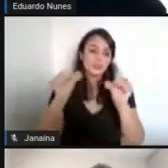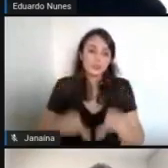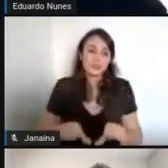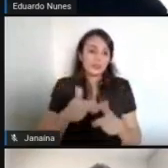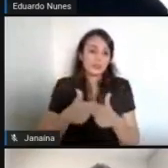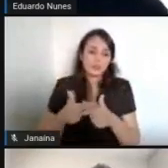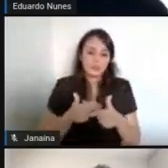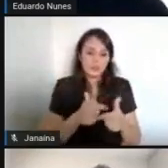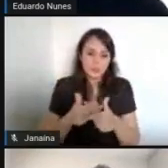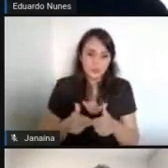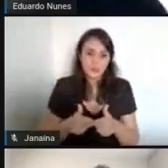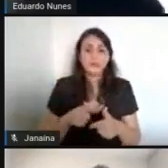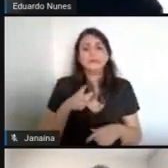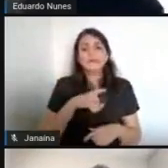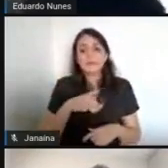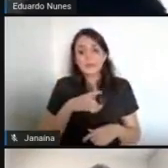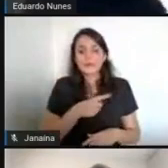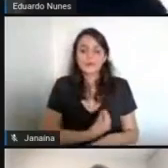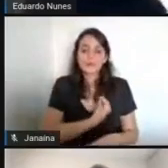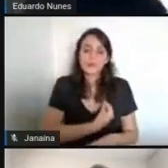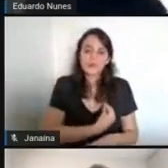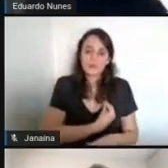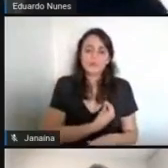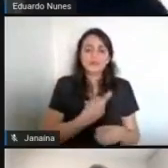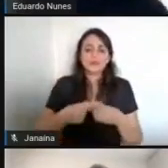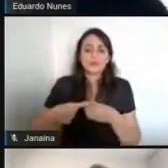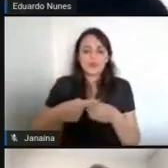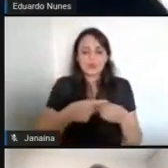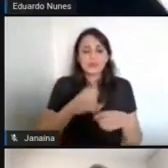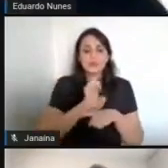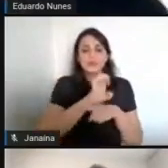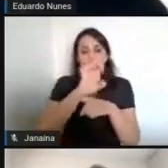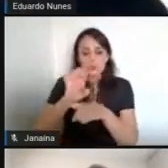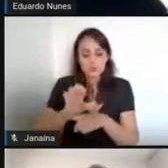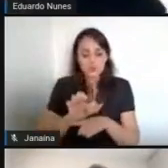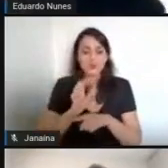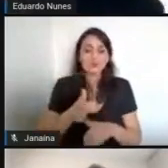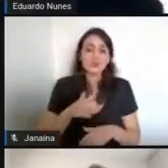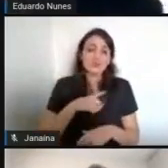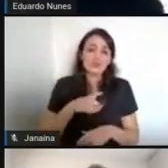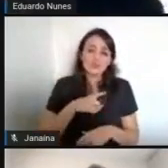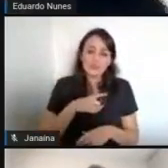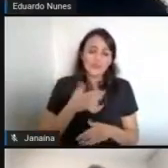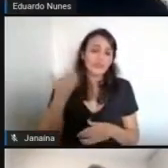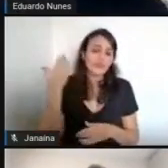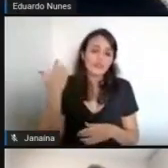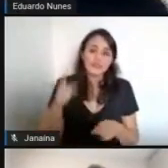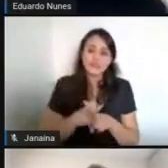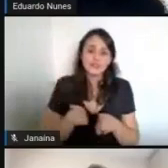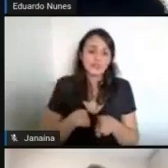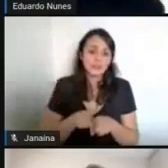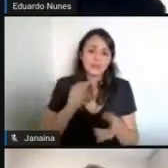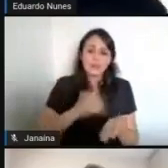participação grande dos municípios e estados na normatização, suprindo esse papel, a gente já tinha uma sobrecarga financeira também sobre